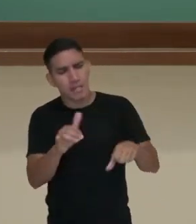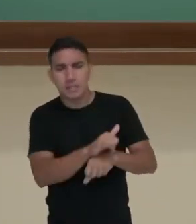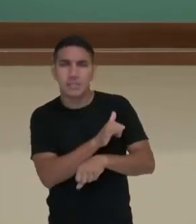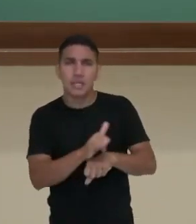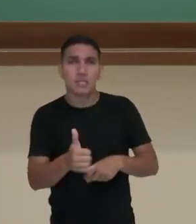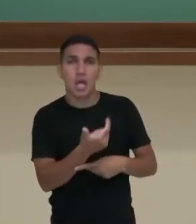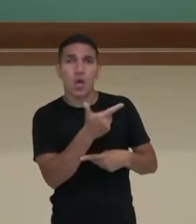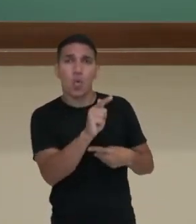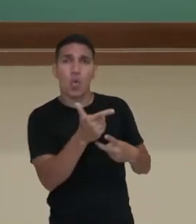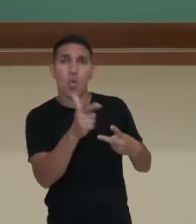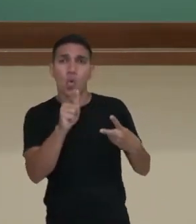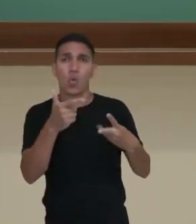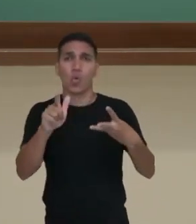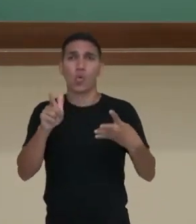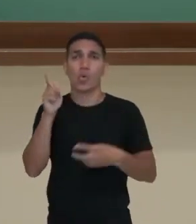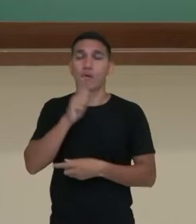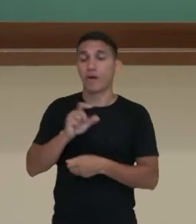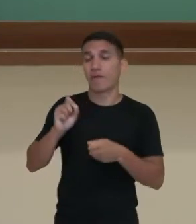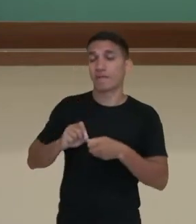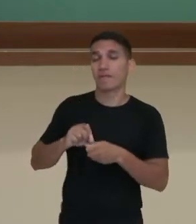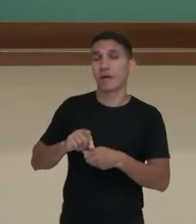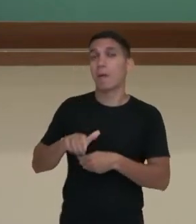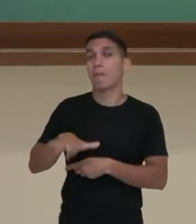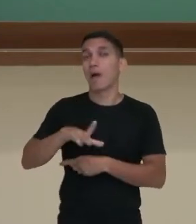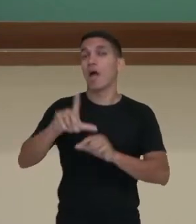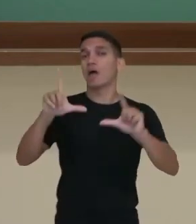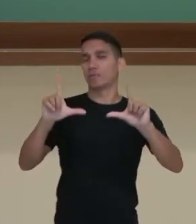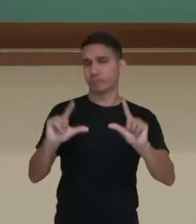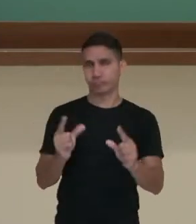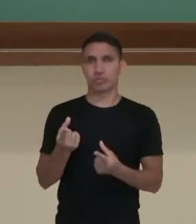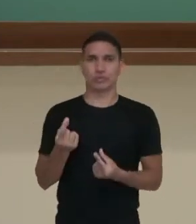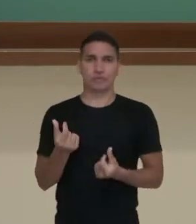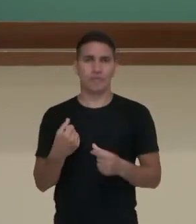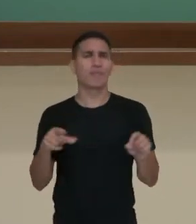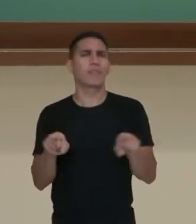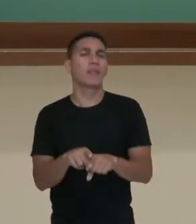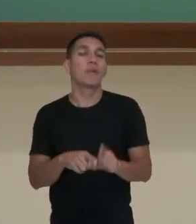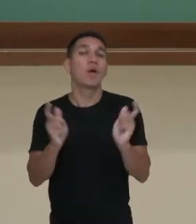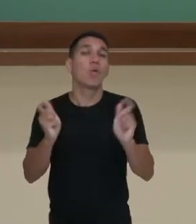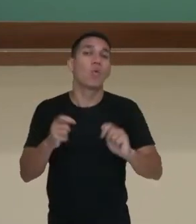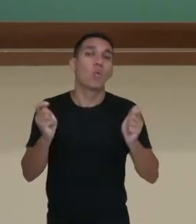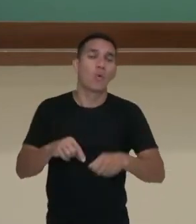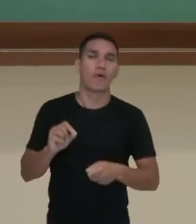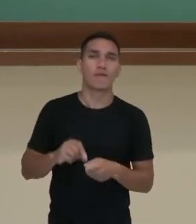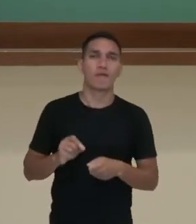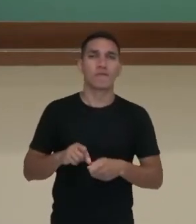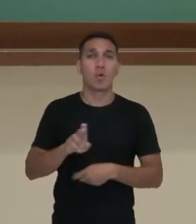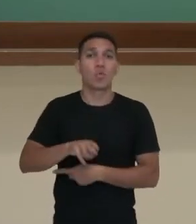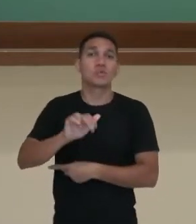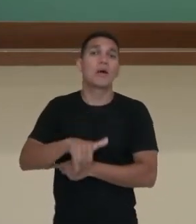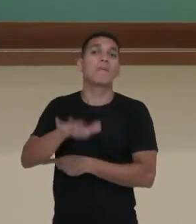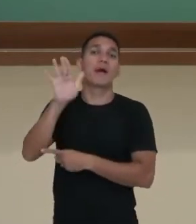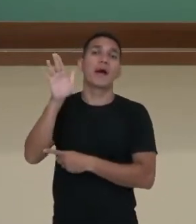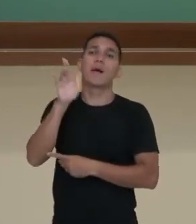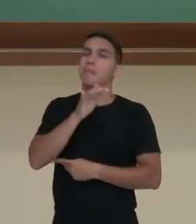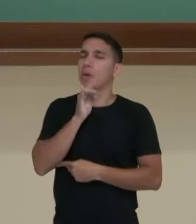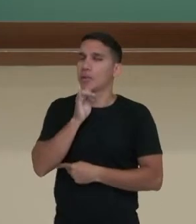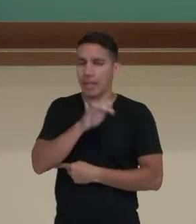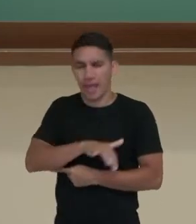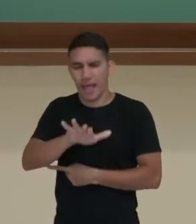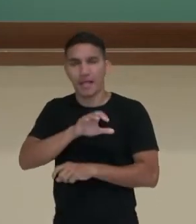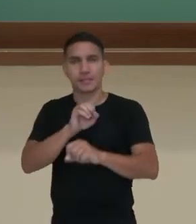alternativas para que deixe ela um pouco mais barata e que ela possa aumentar o seu uso, por exemplo, na